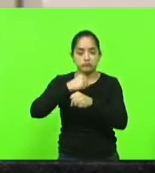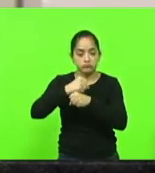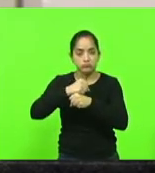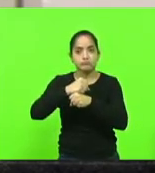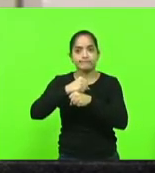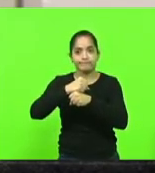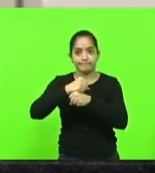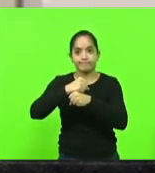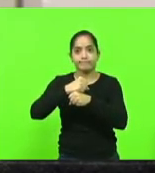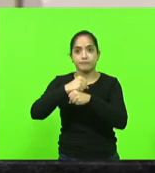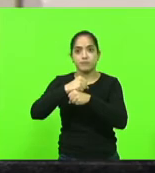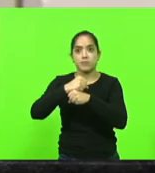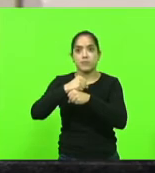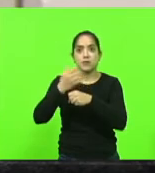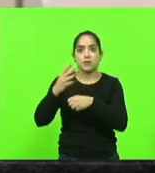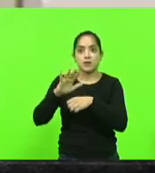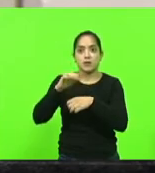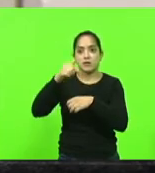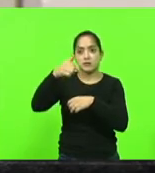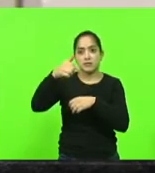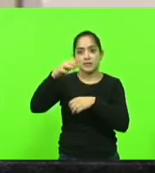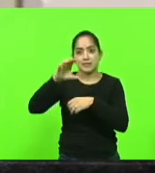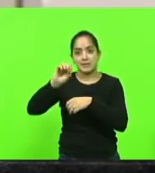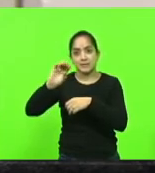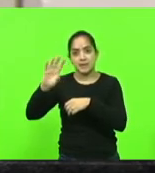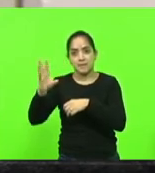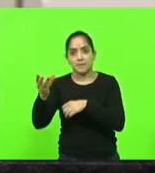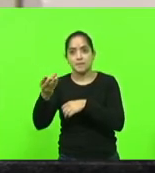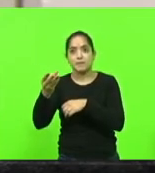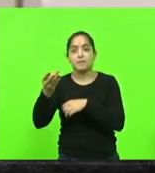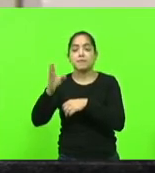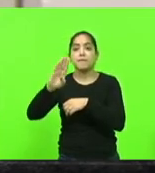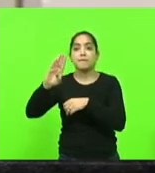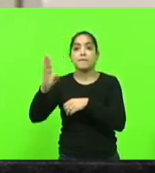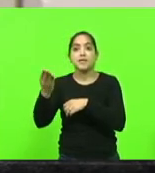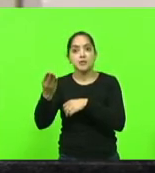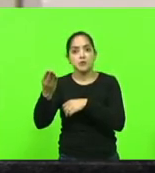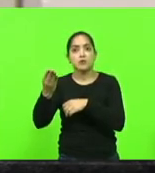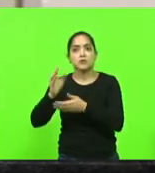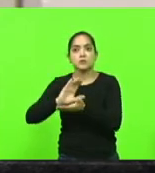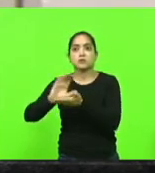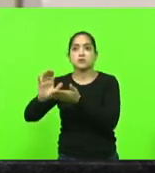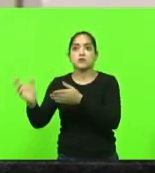receita aproximadamente 70 bilhões para a União e volta